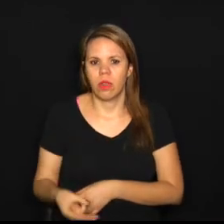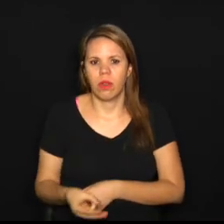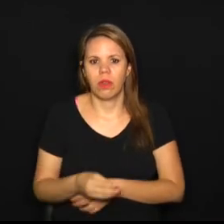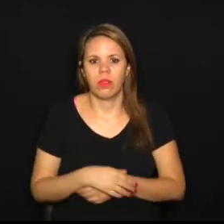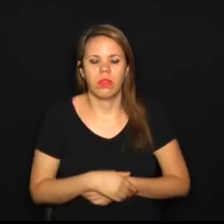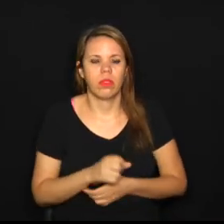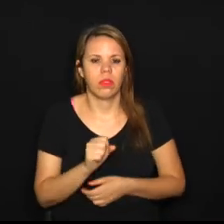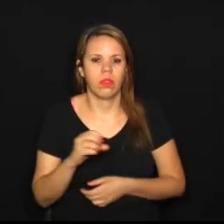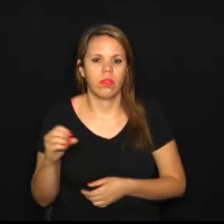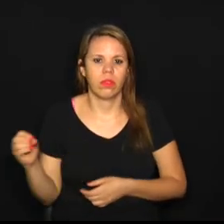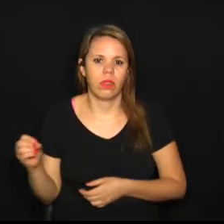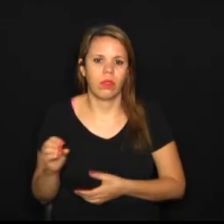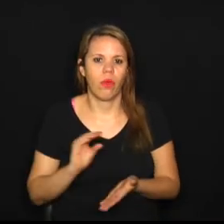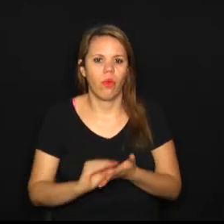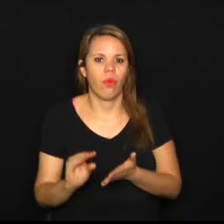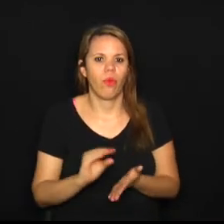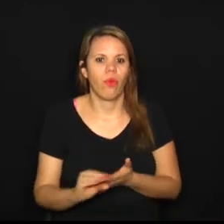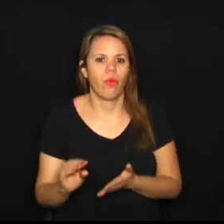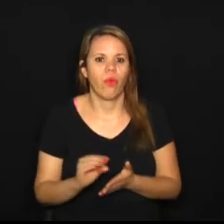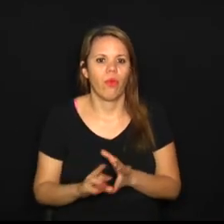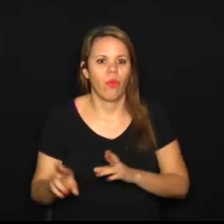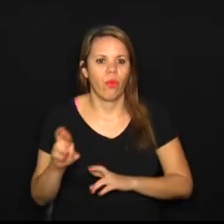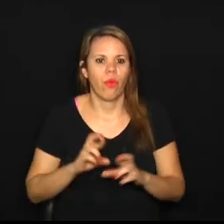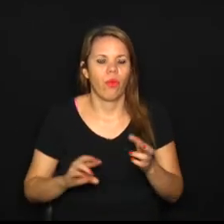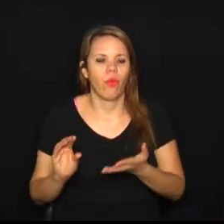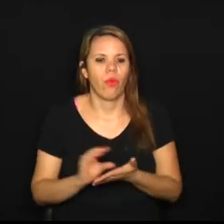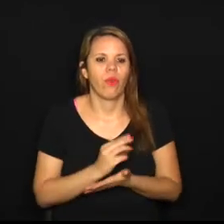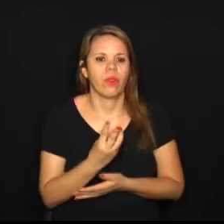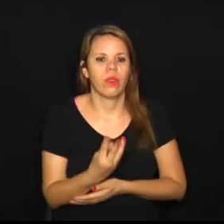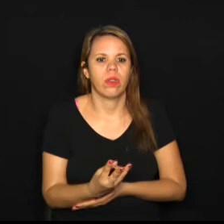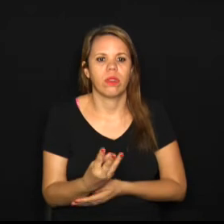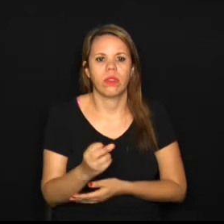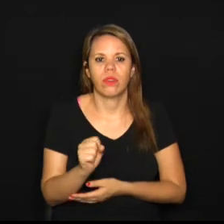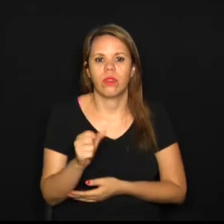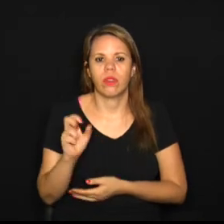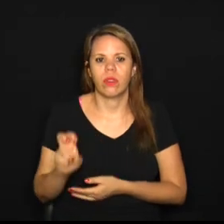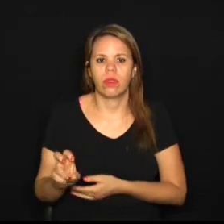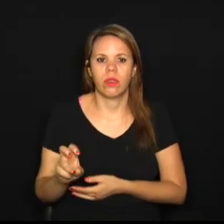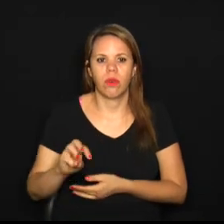276.800.000. Os investimentos previstos no orçamento era de